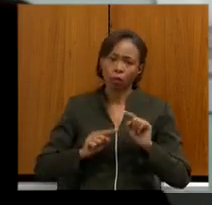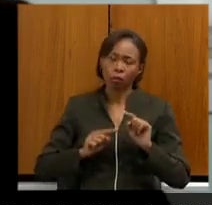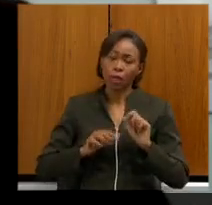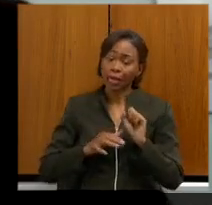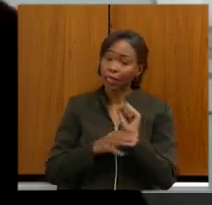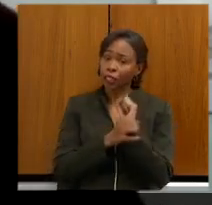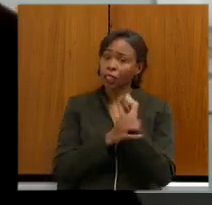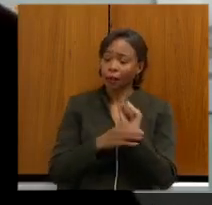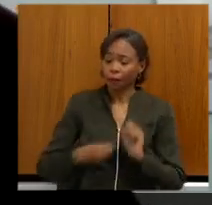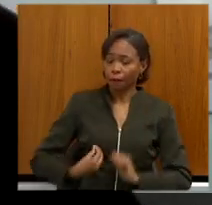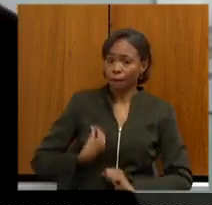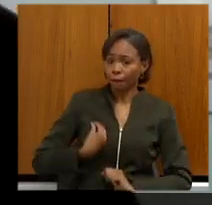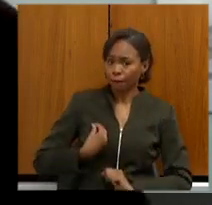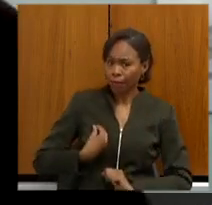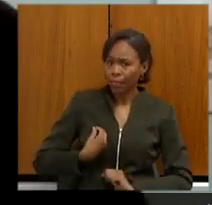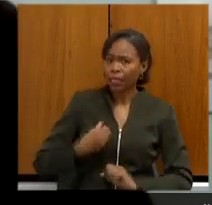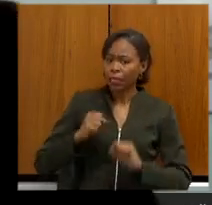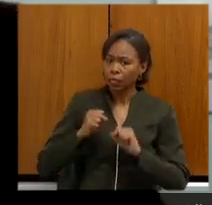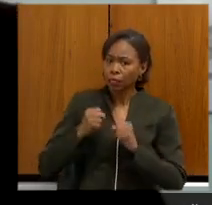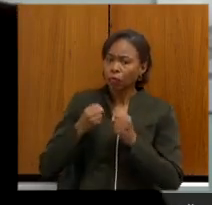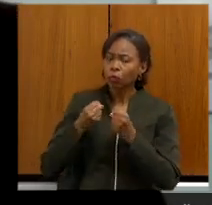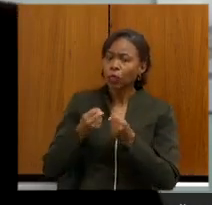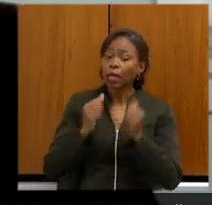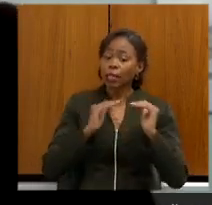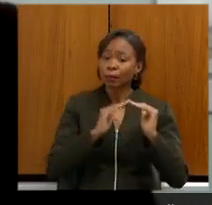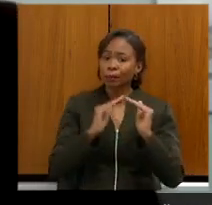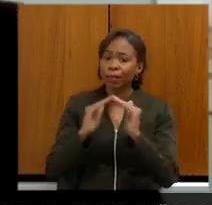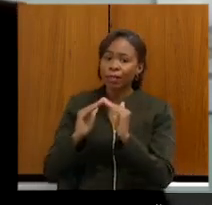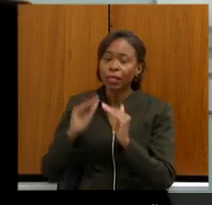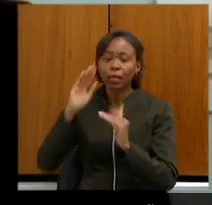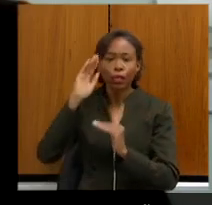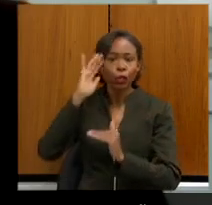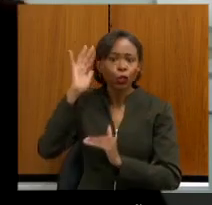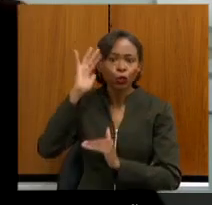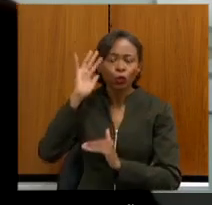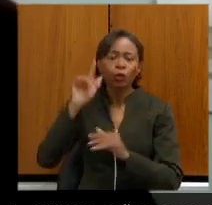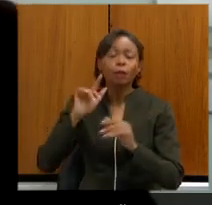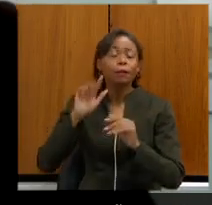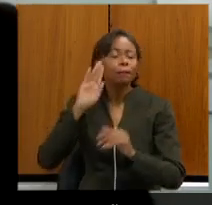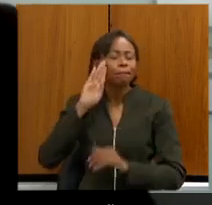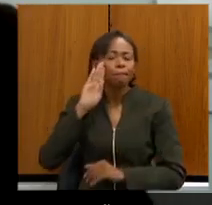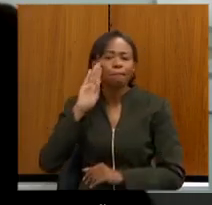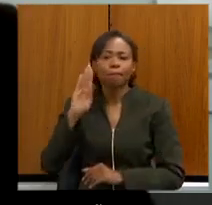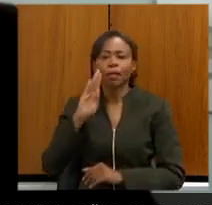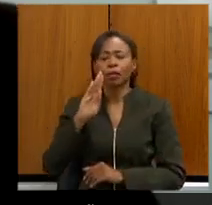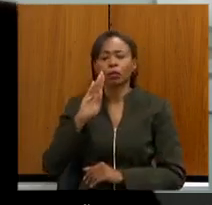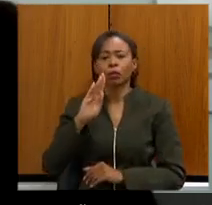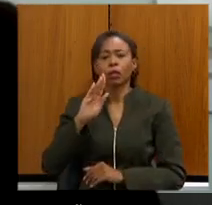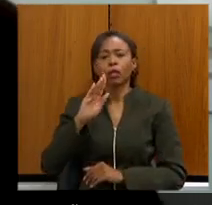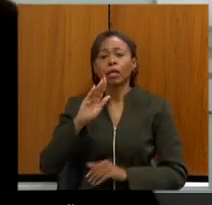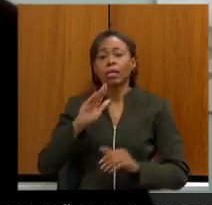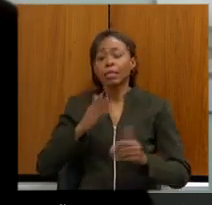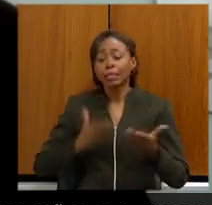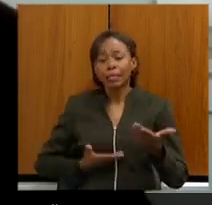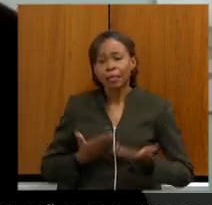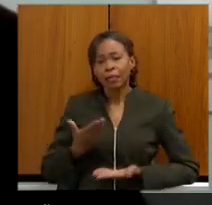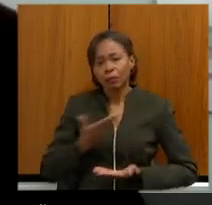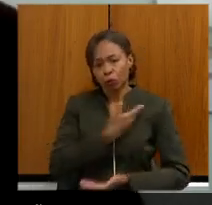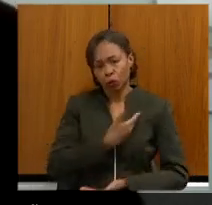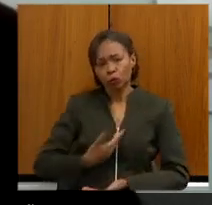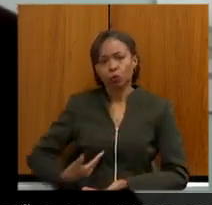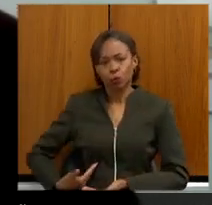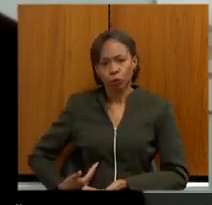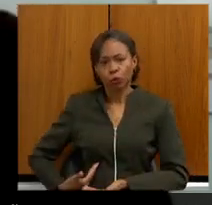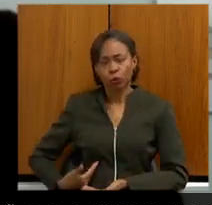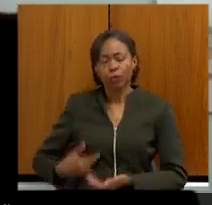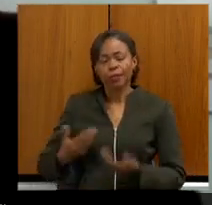à segurança moradia sonhos e sobretudo aos serviços públicos essenciais trata-se